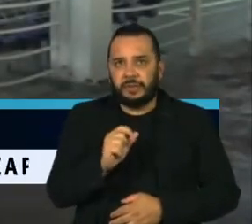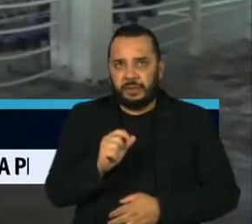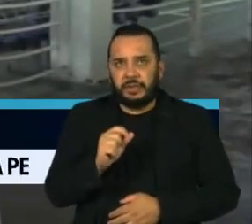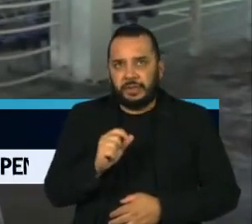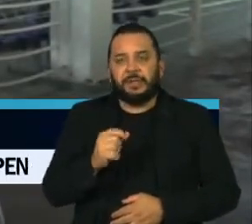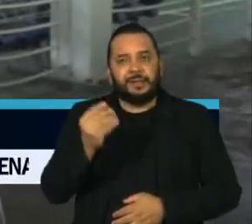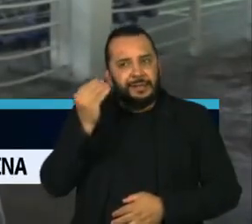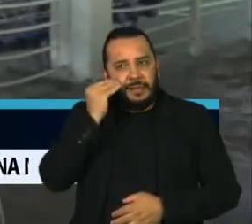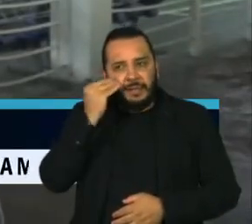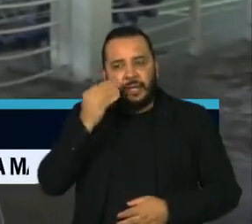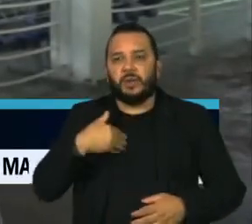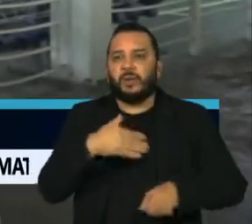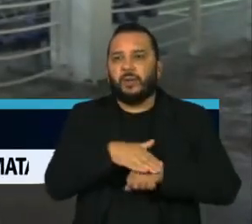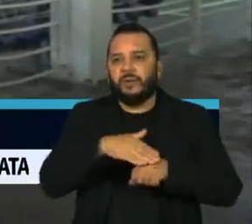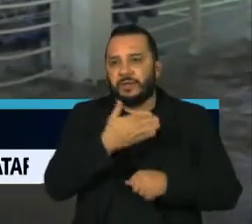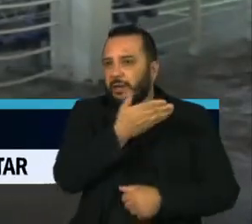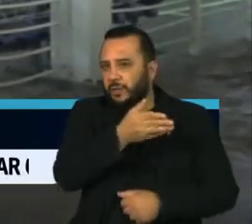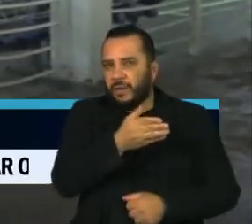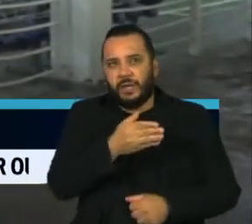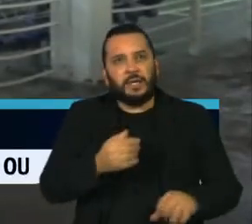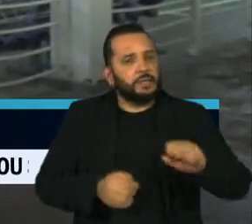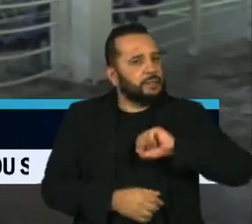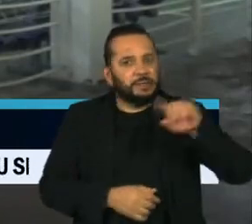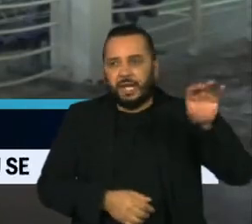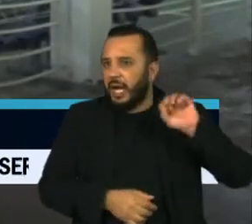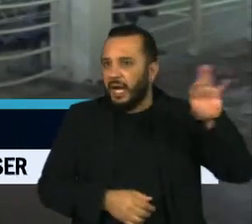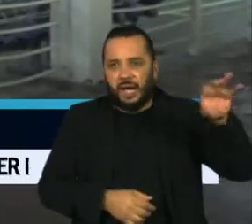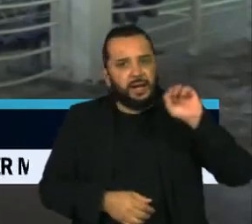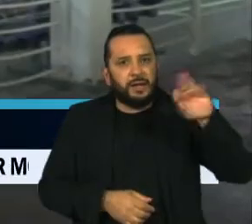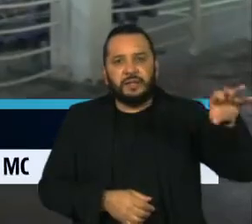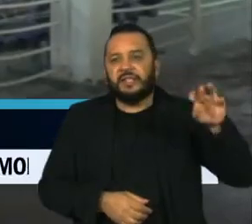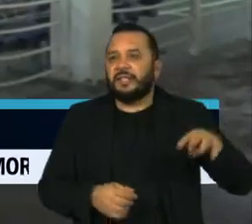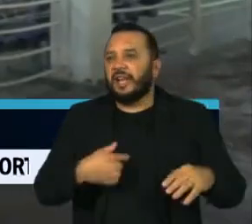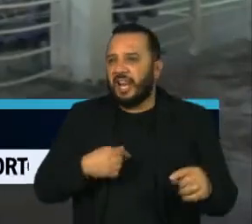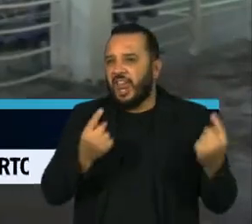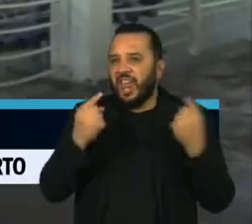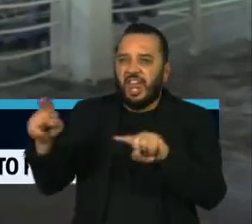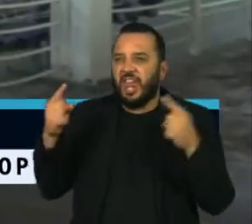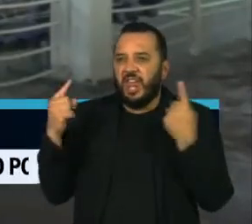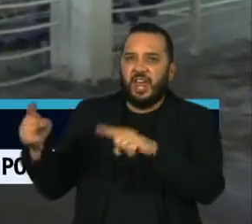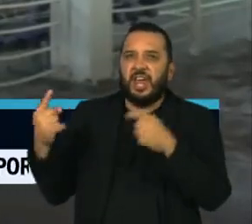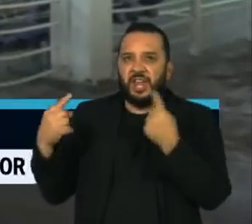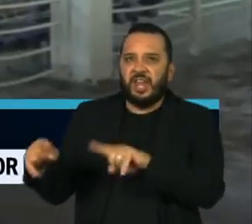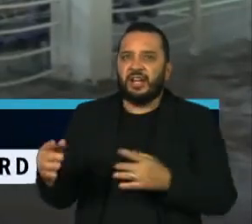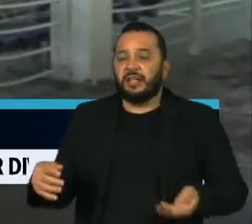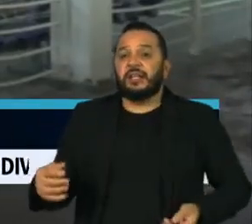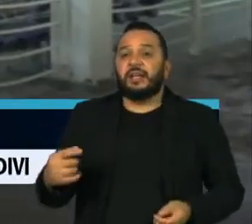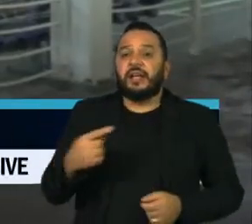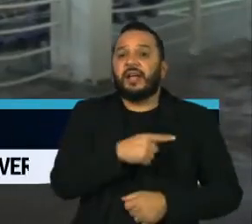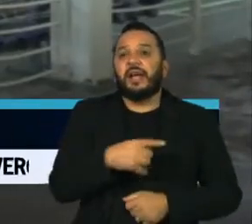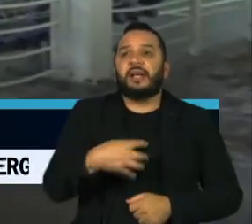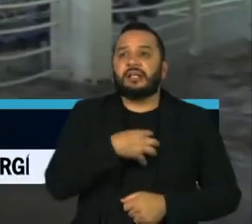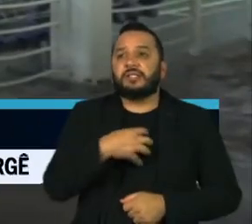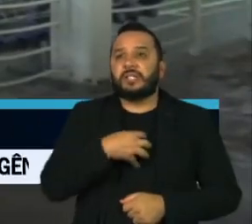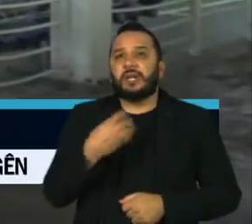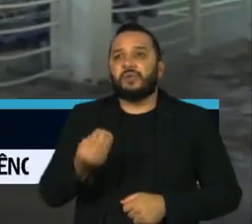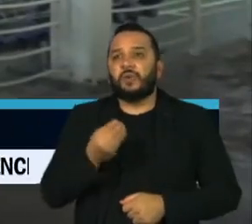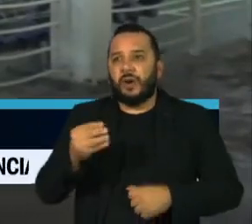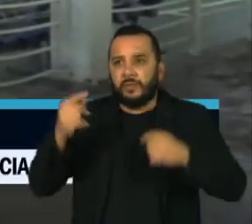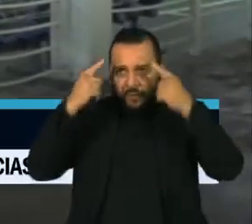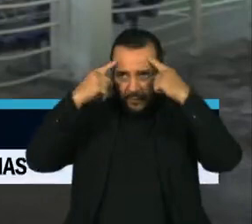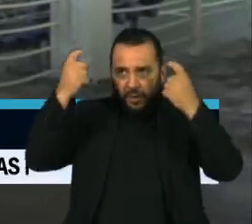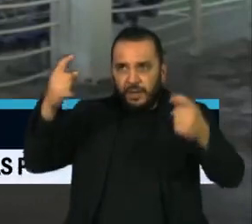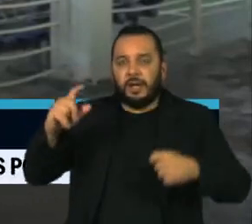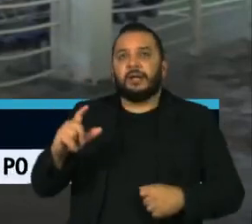tentando dialogar com ele para que ele saísse dali, e ele estava muito